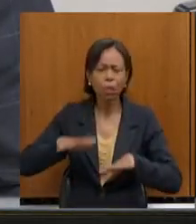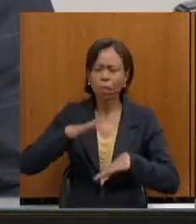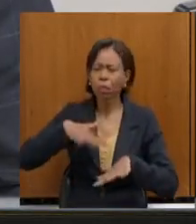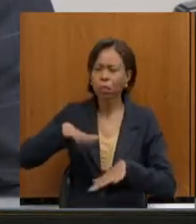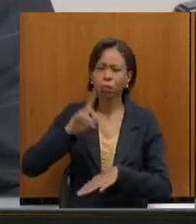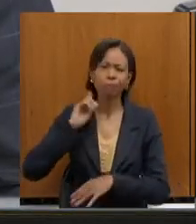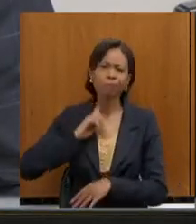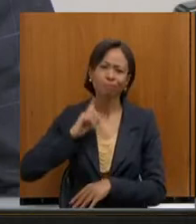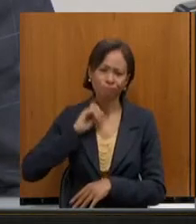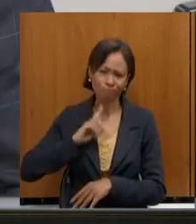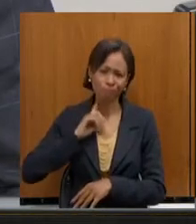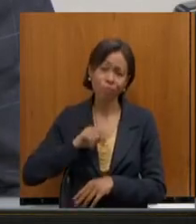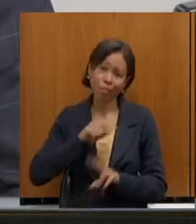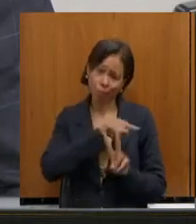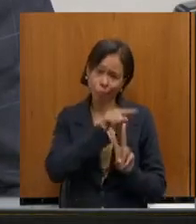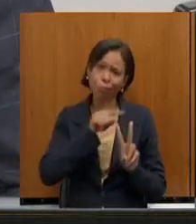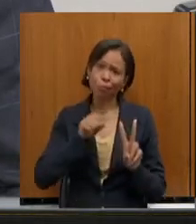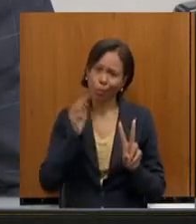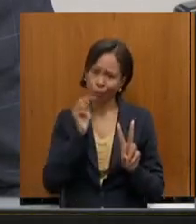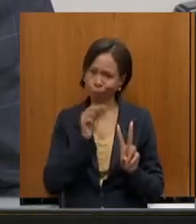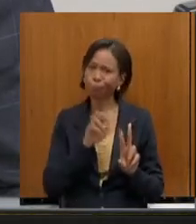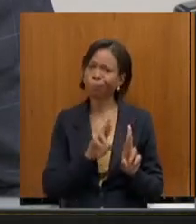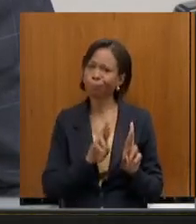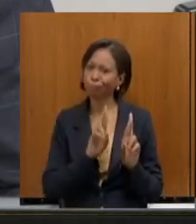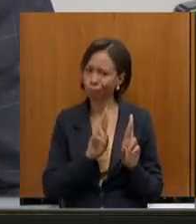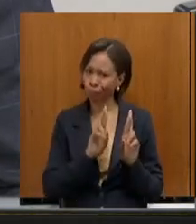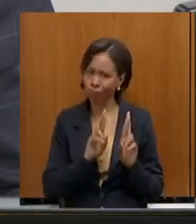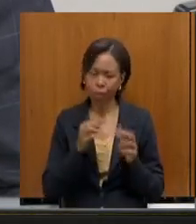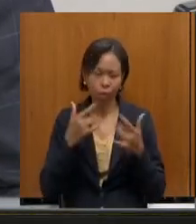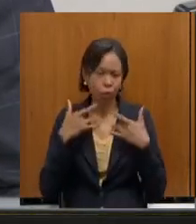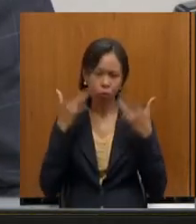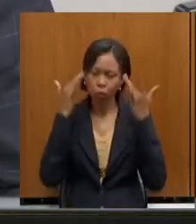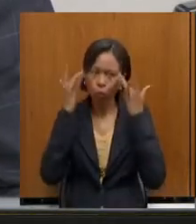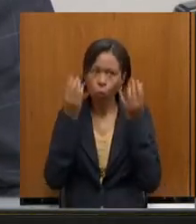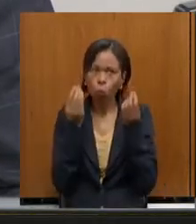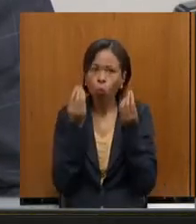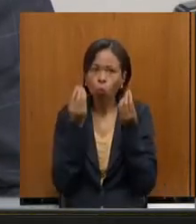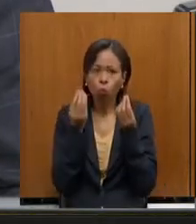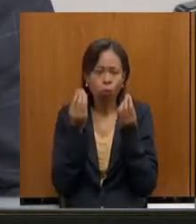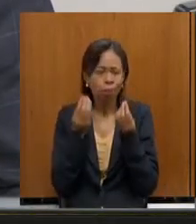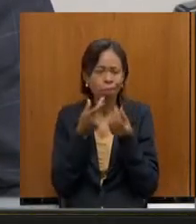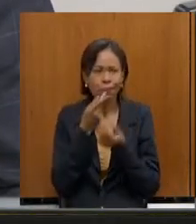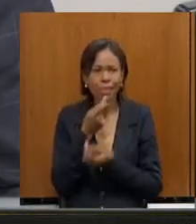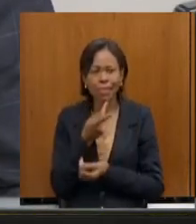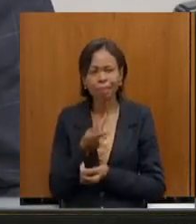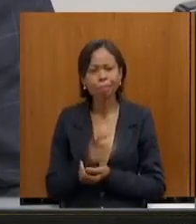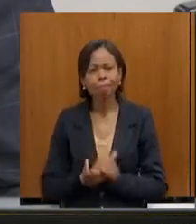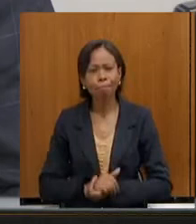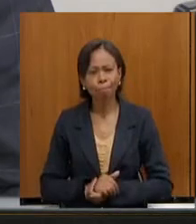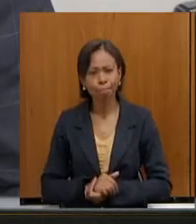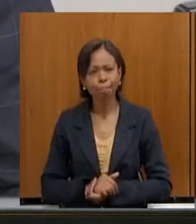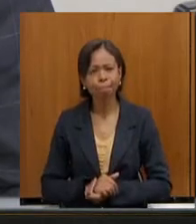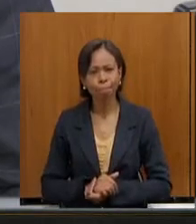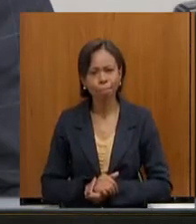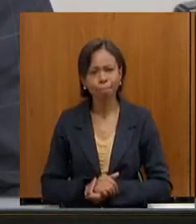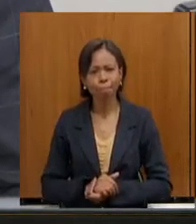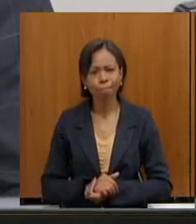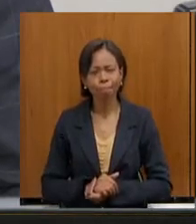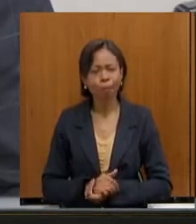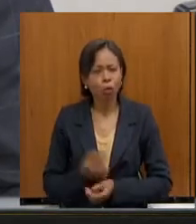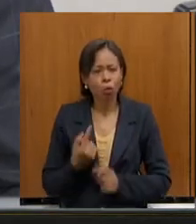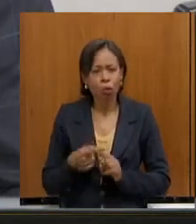eu eu não sei mensurar eu não teria eu acho o recurso